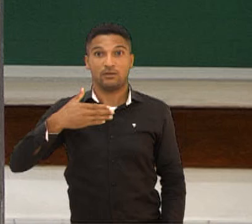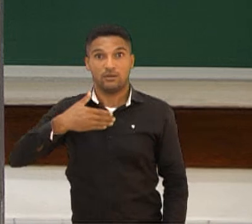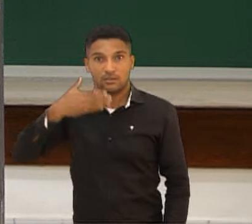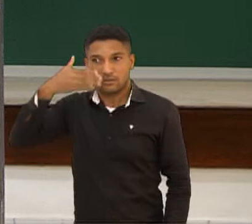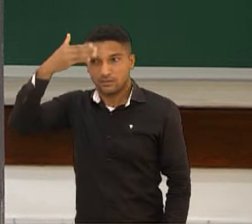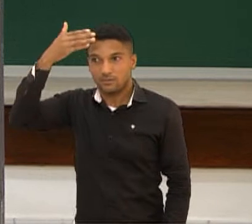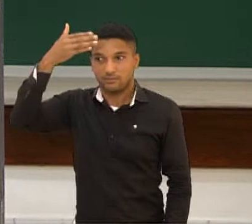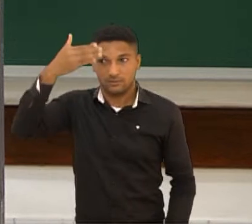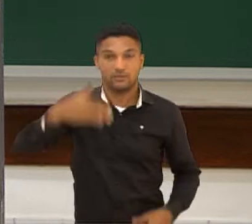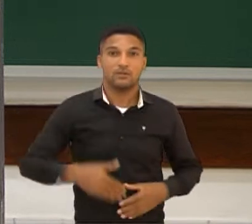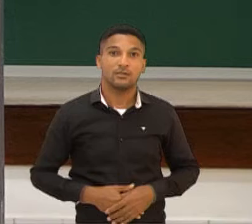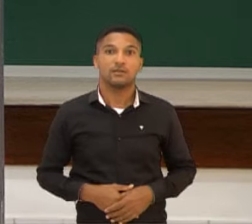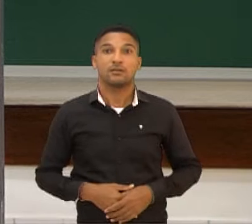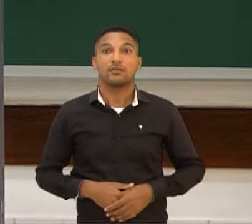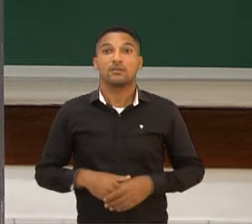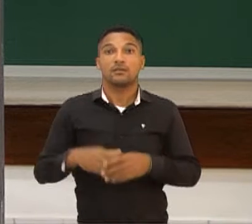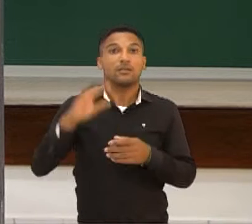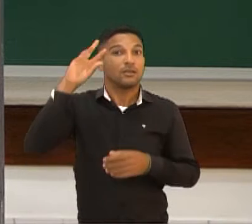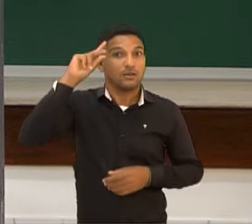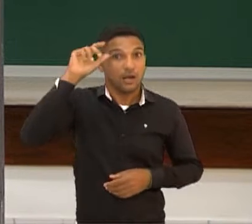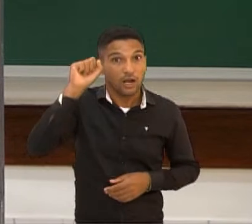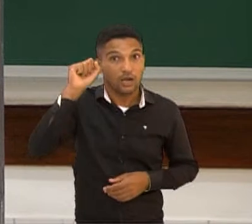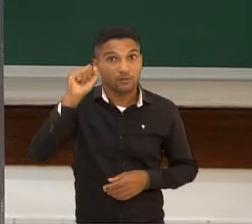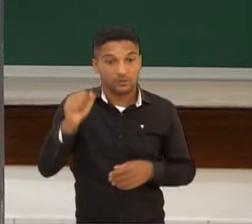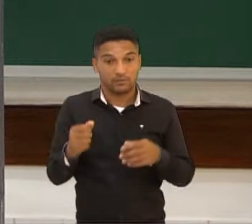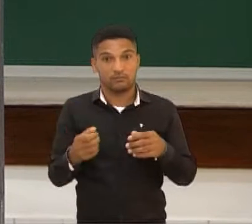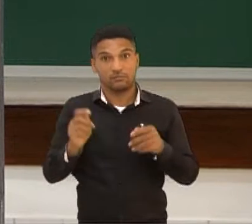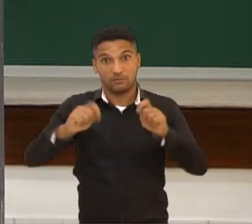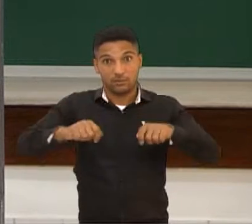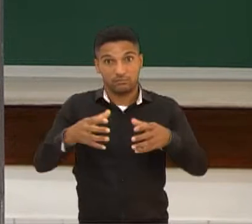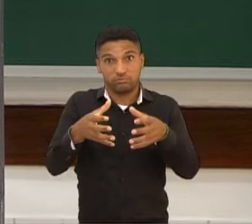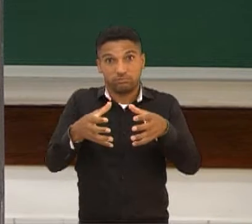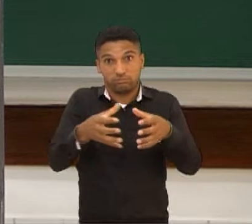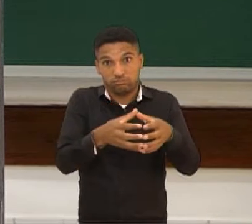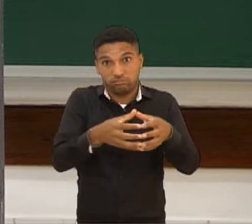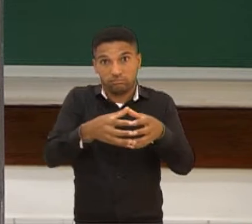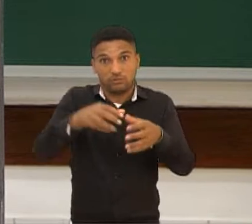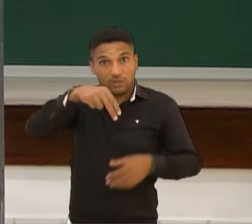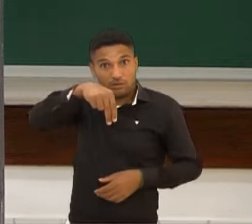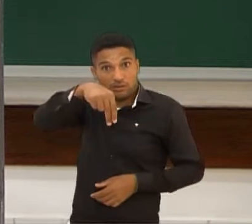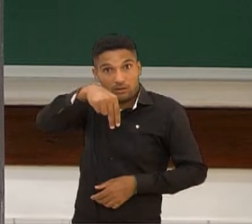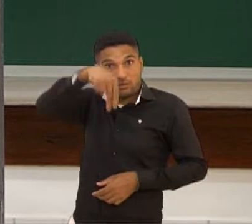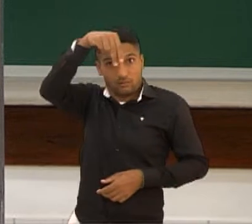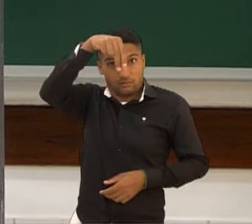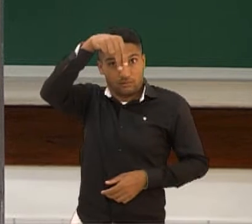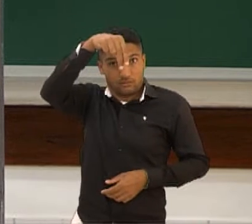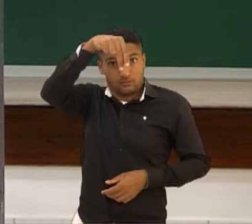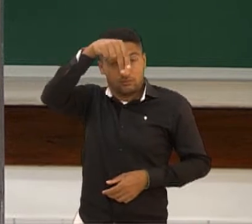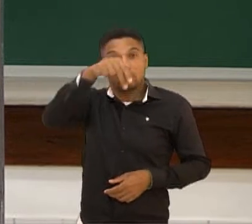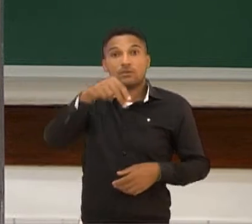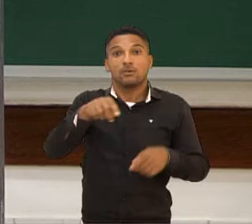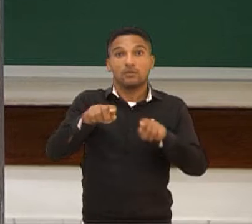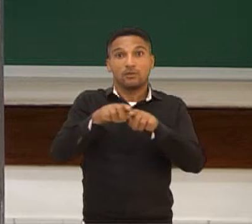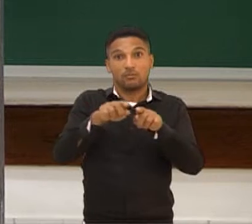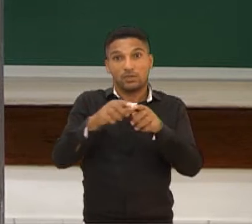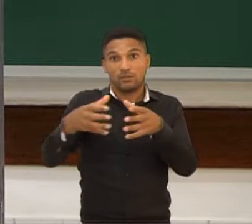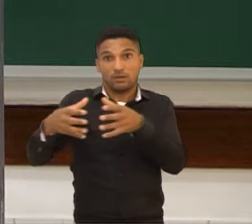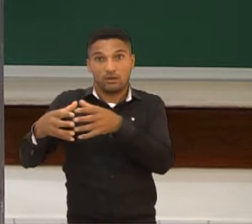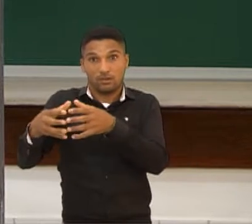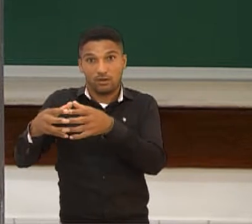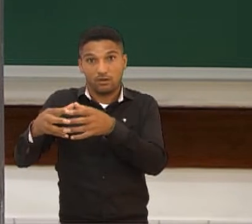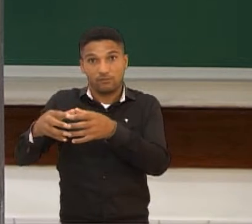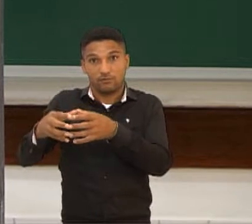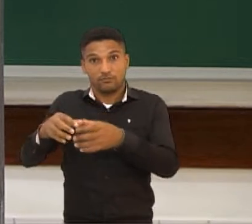ela pode dividir ela geograficamente em duas porções. A África do Norte, ou setentrional, e a África